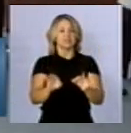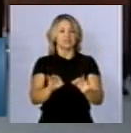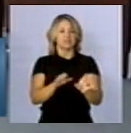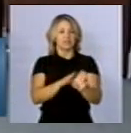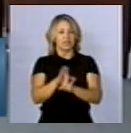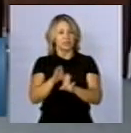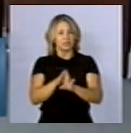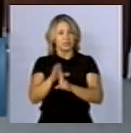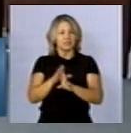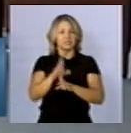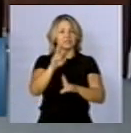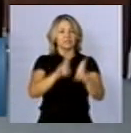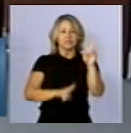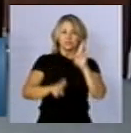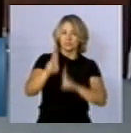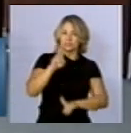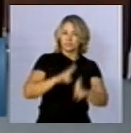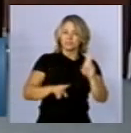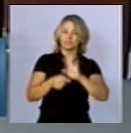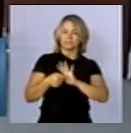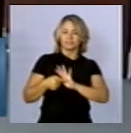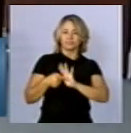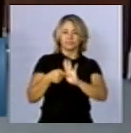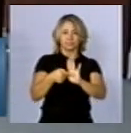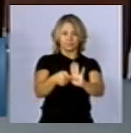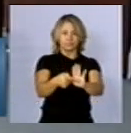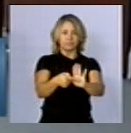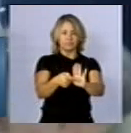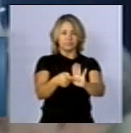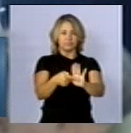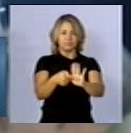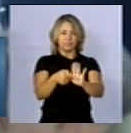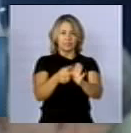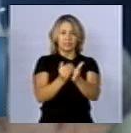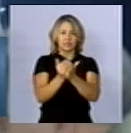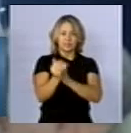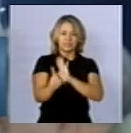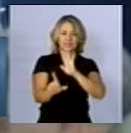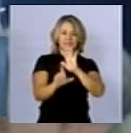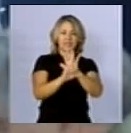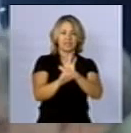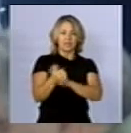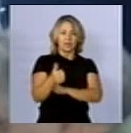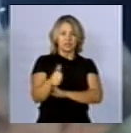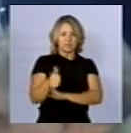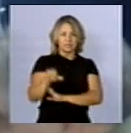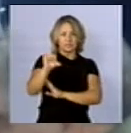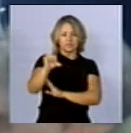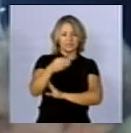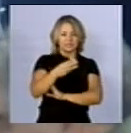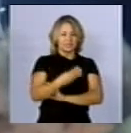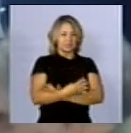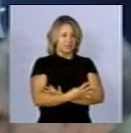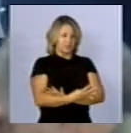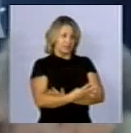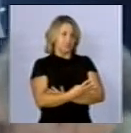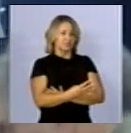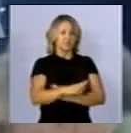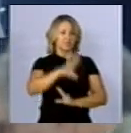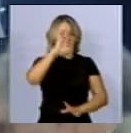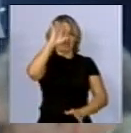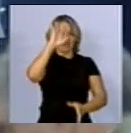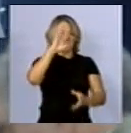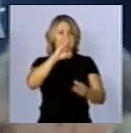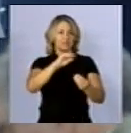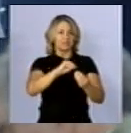utilizado como referência para edição da Lei 11.934 e a resolução